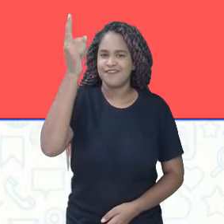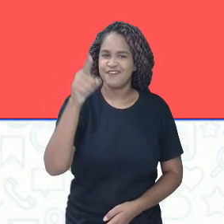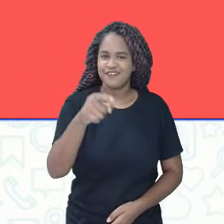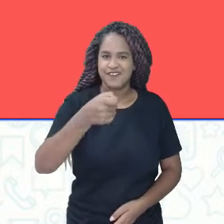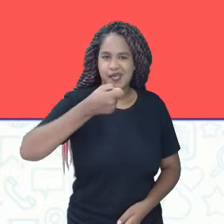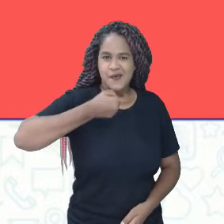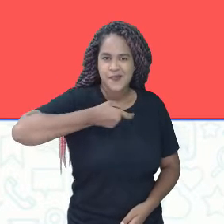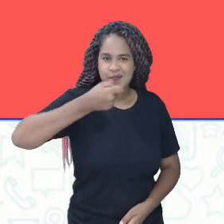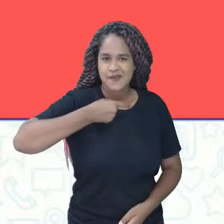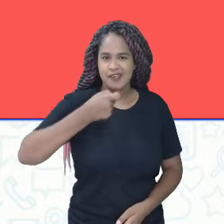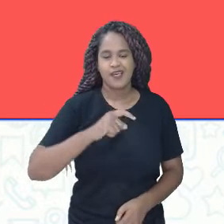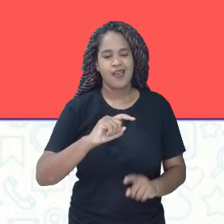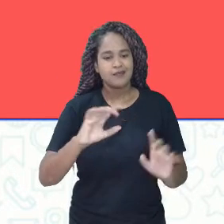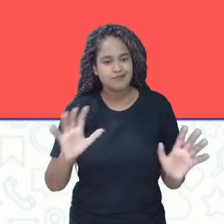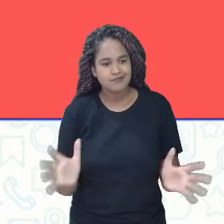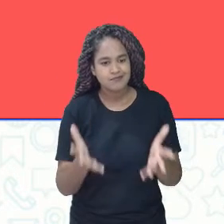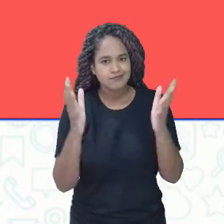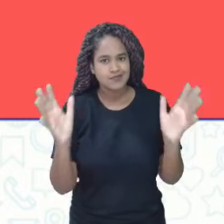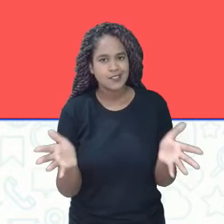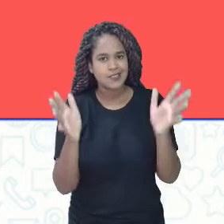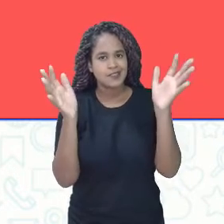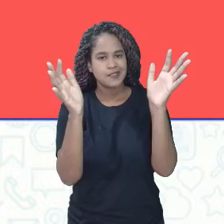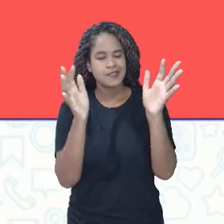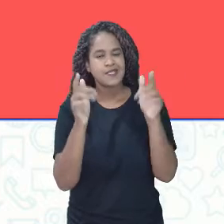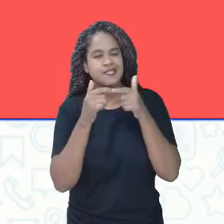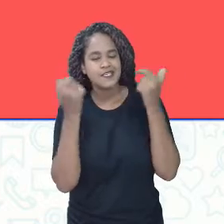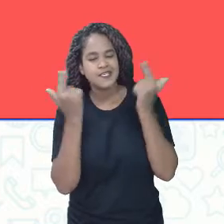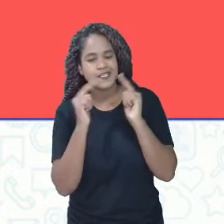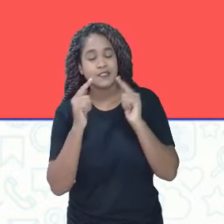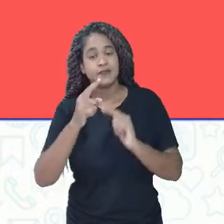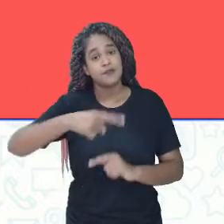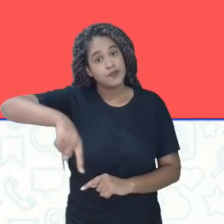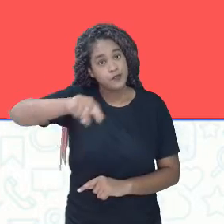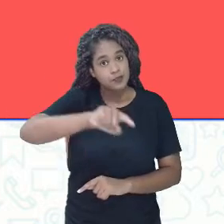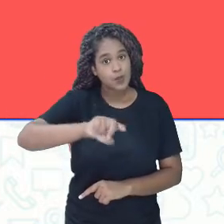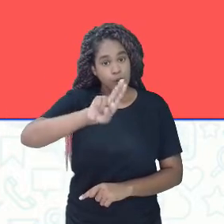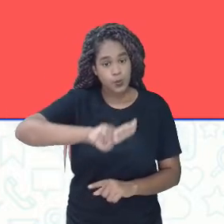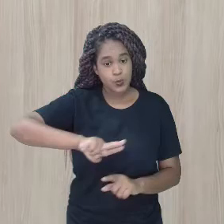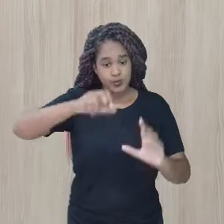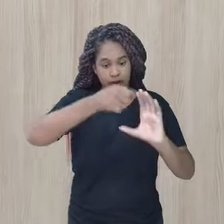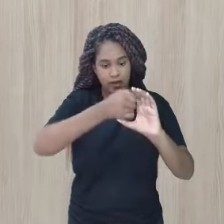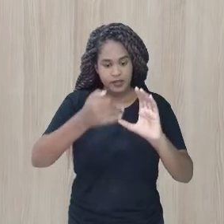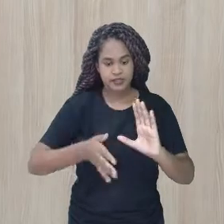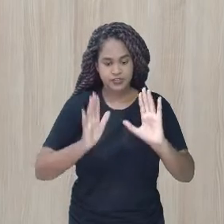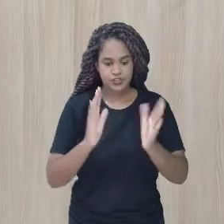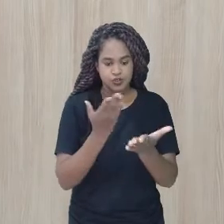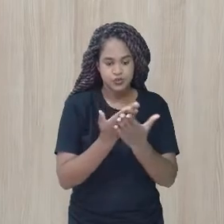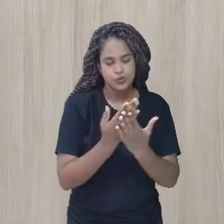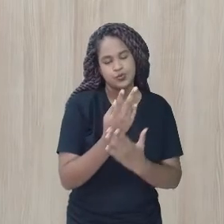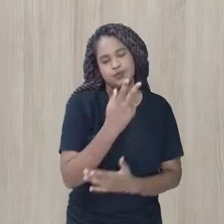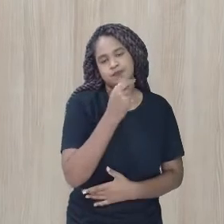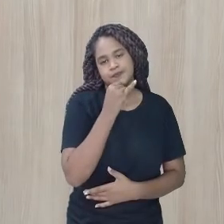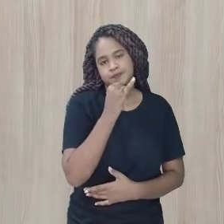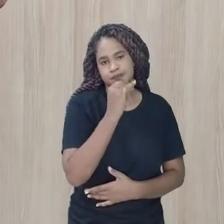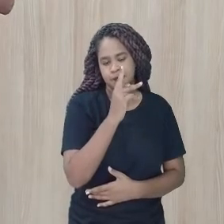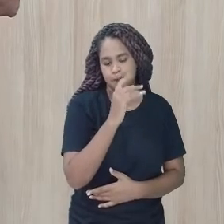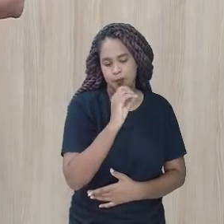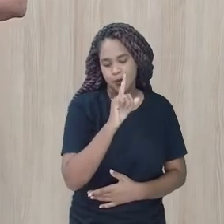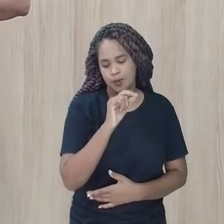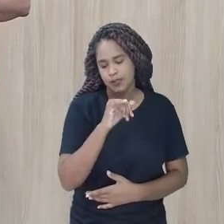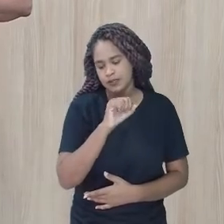para provocar o riso. Então, use os recursos estudados, não é? A polissemia, quando vimos com a